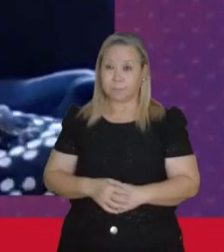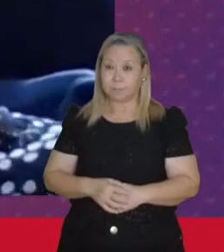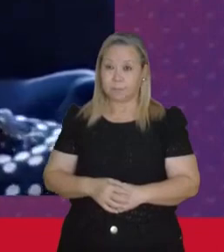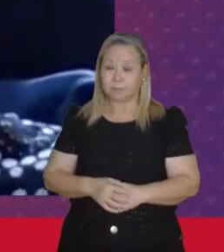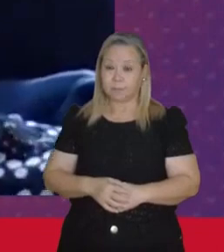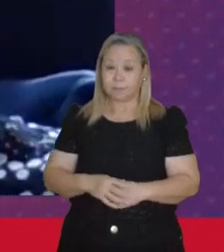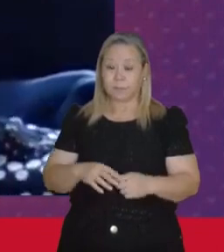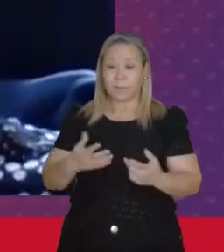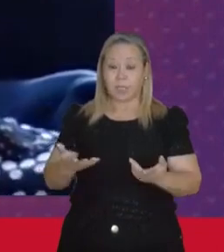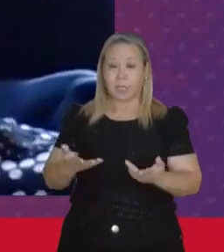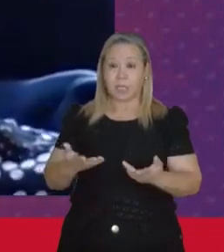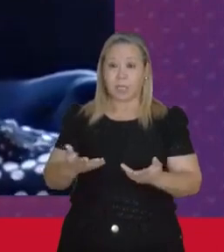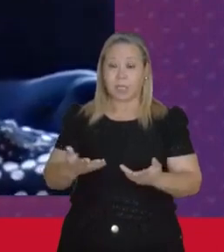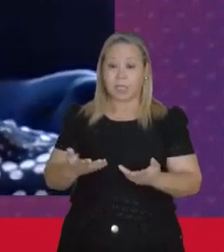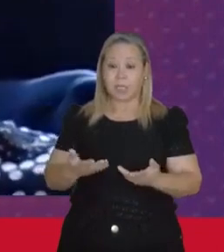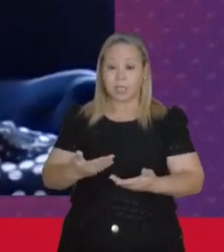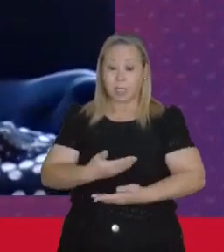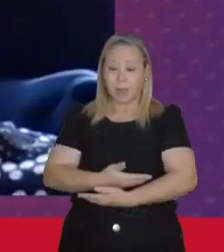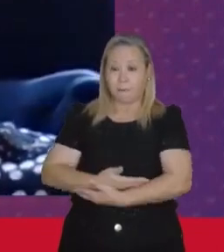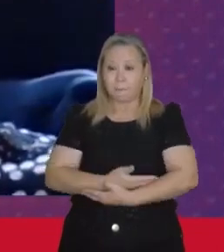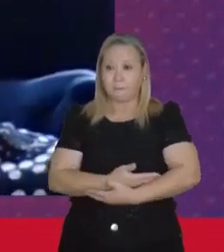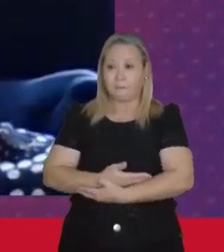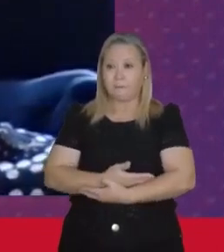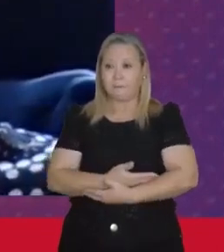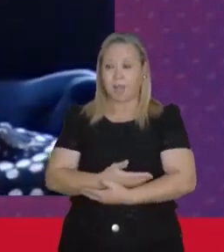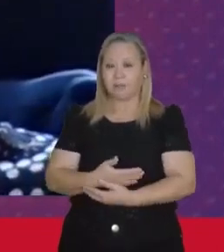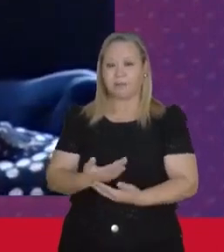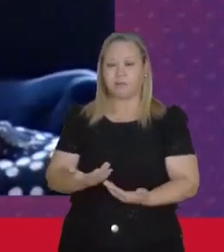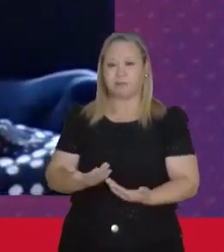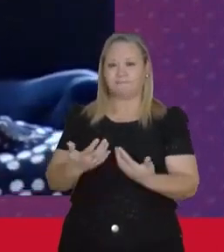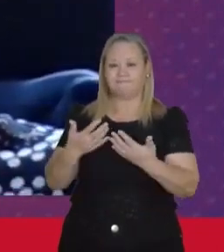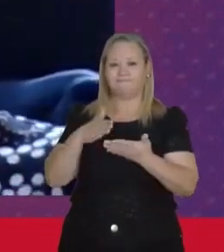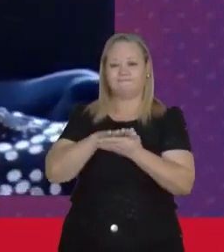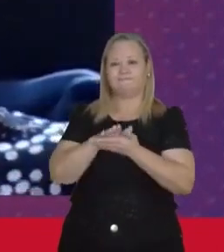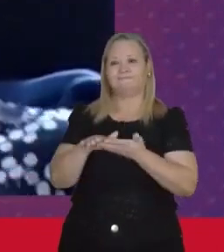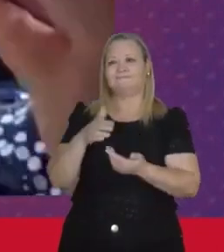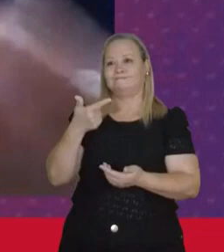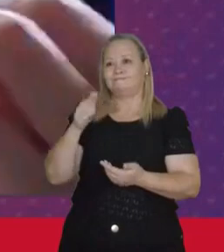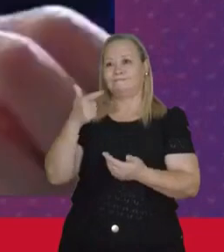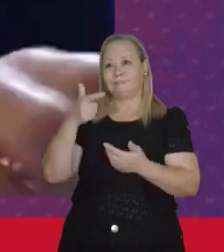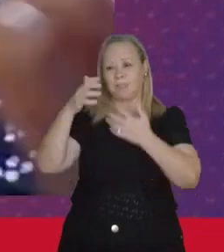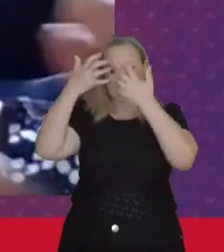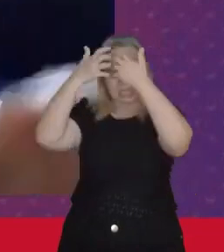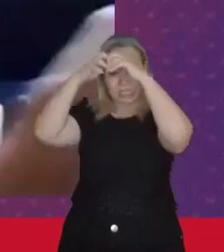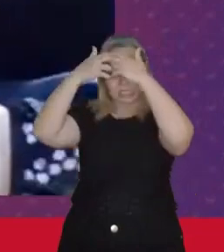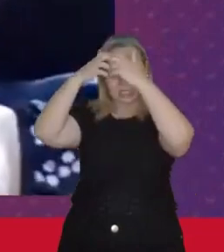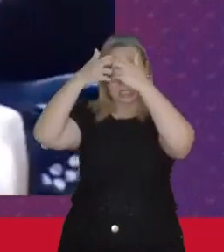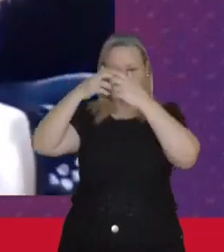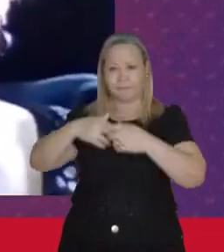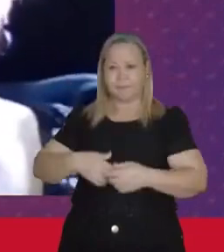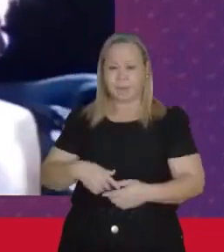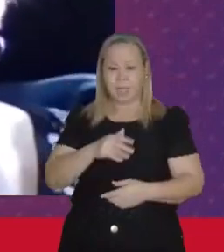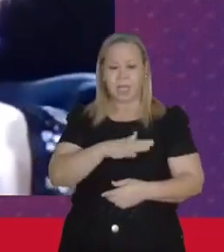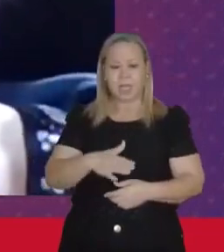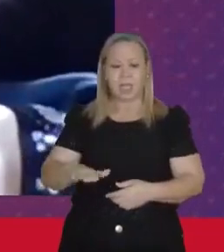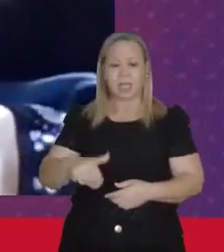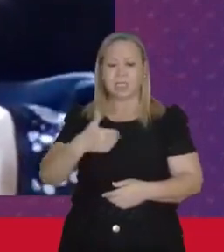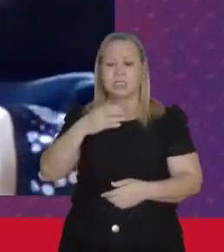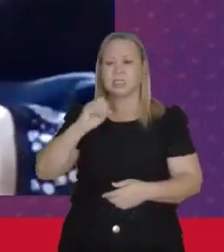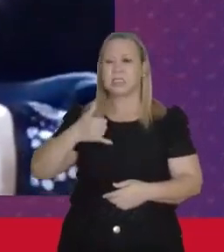fetos anencéfalos. Criança de 10 anos, o ano